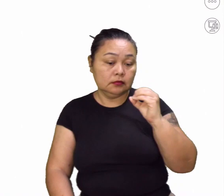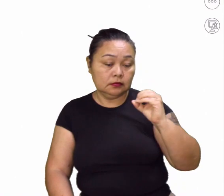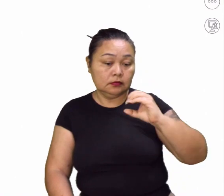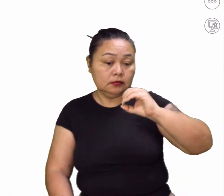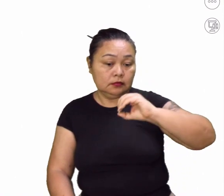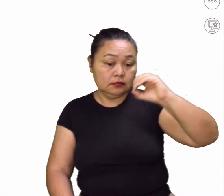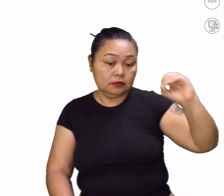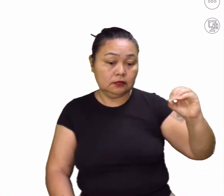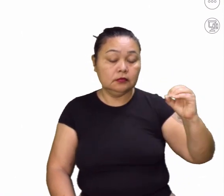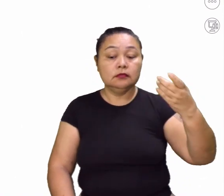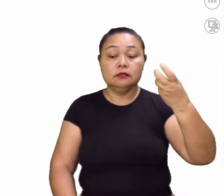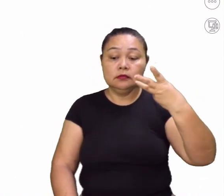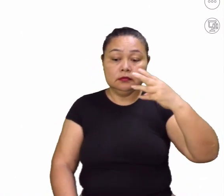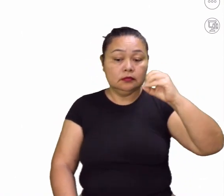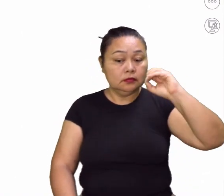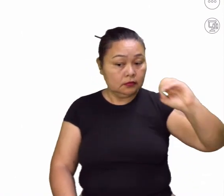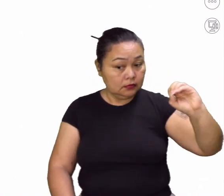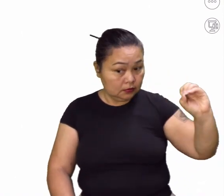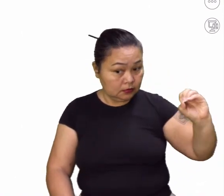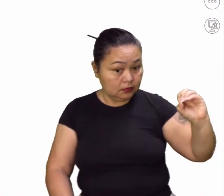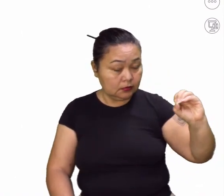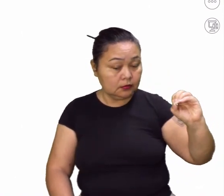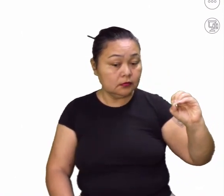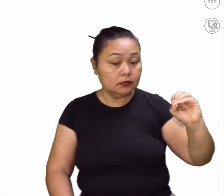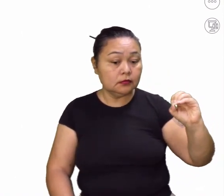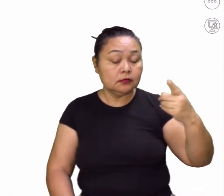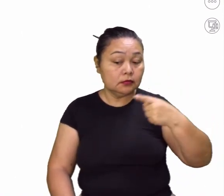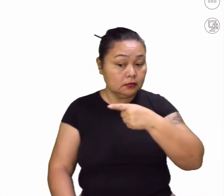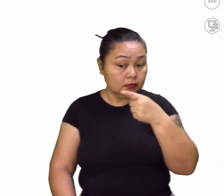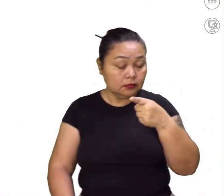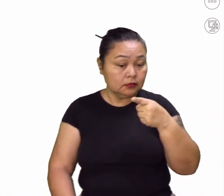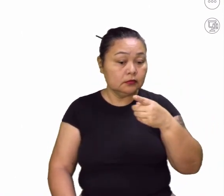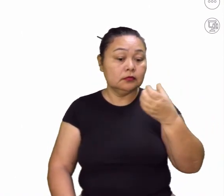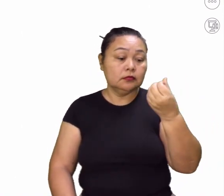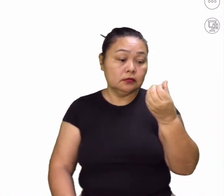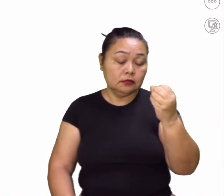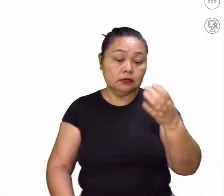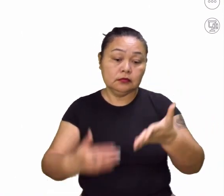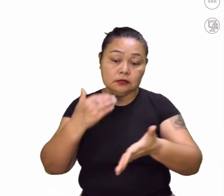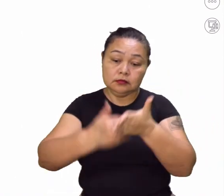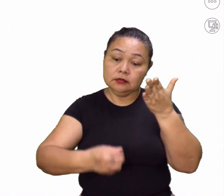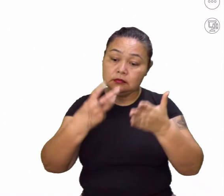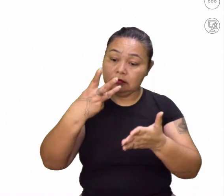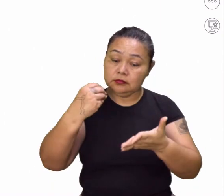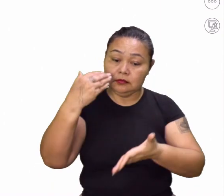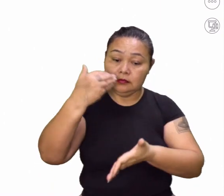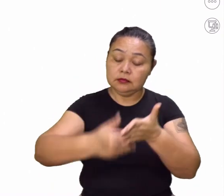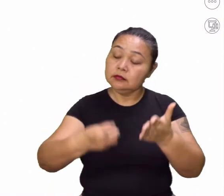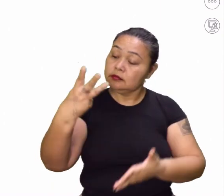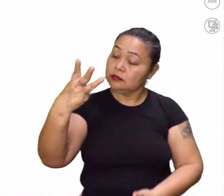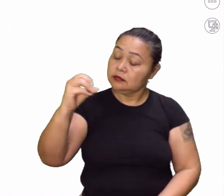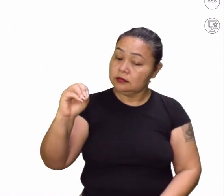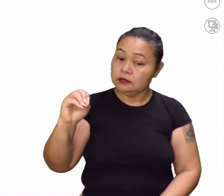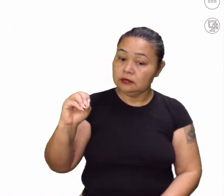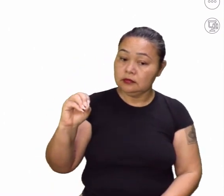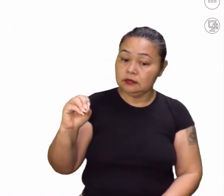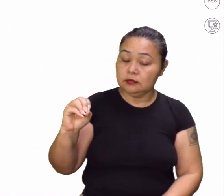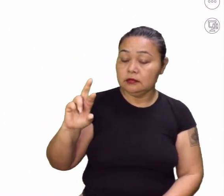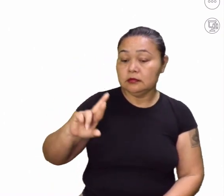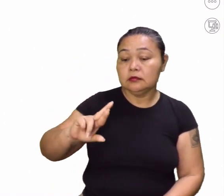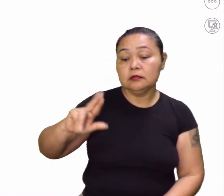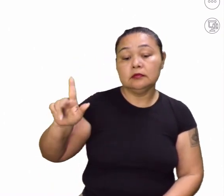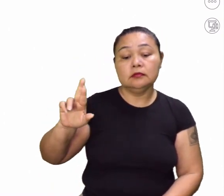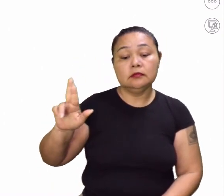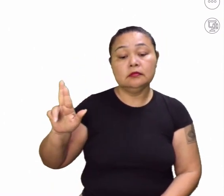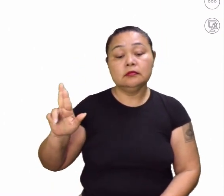60 graus oeste, 30 graus oeste. Nesse caso, eu vou pegar 60 menos 30 e vai ter uma diferença